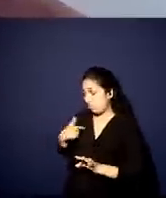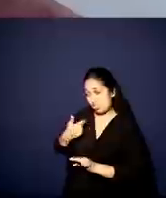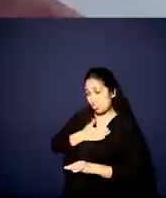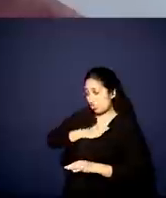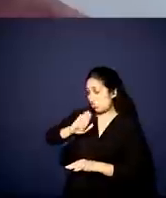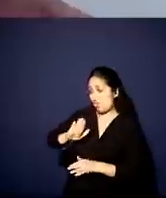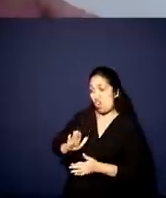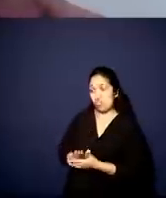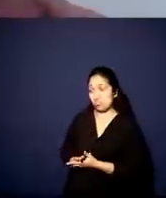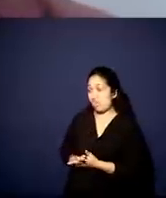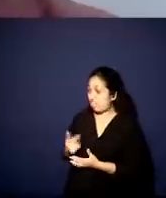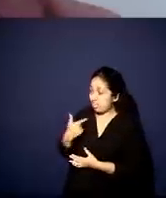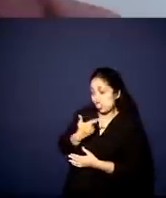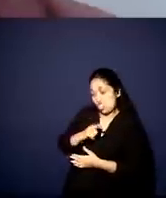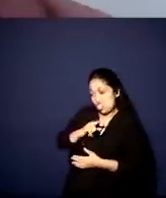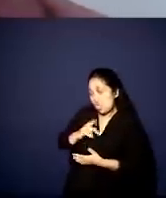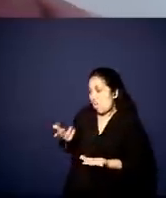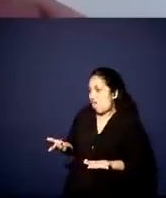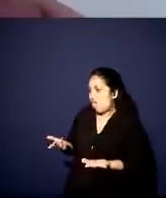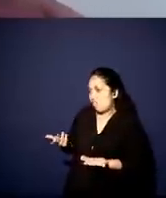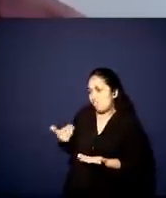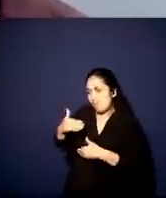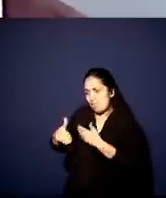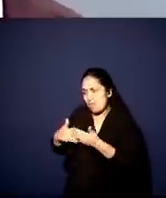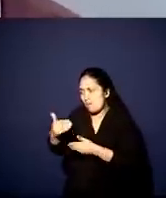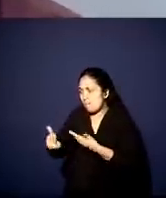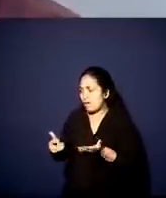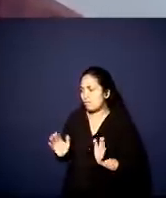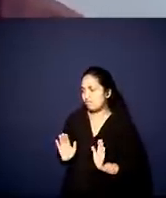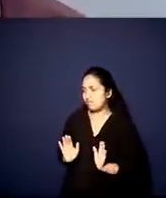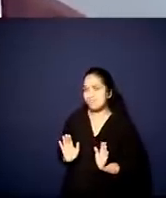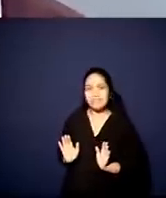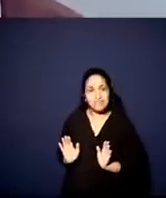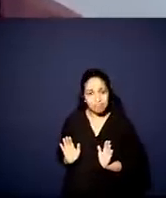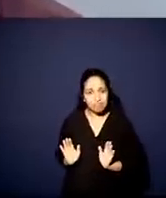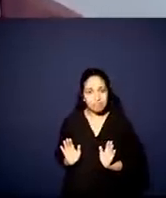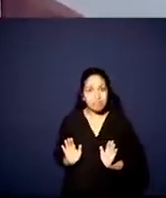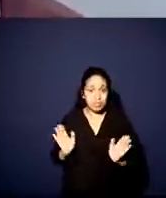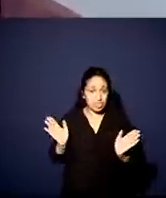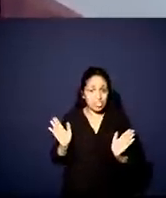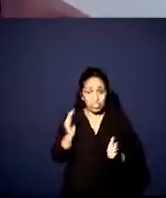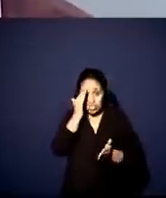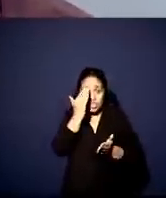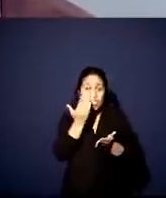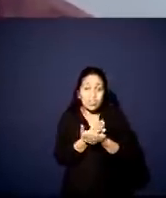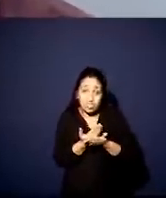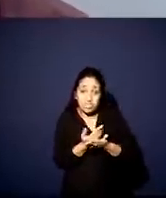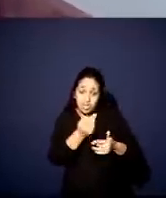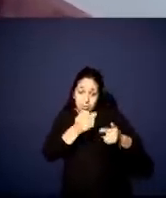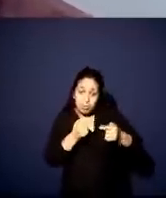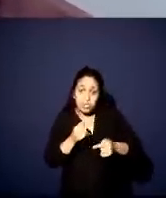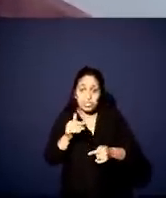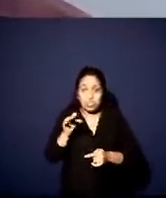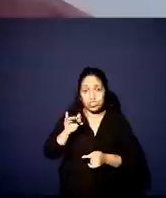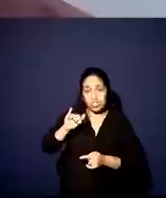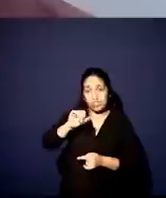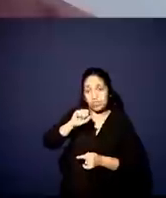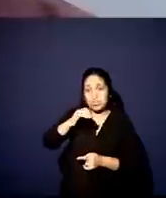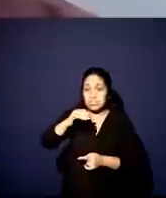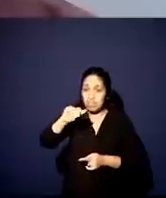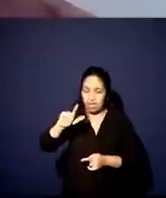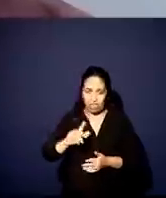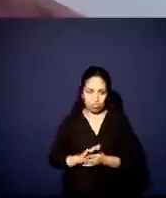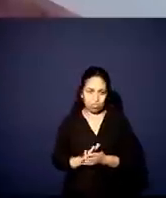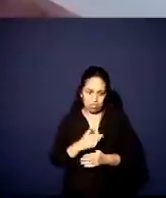gostaria de ter e que vai gerar com que a gente tenha credibilidade na política fiscal. Não estou dizendo nem que seja o meu caso, não, tá,